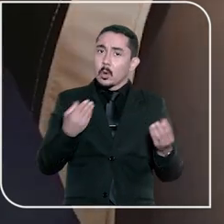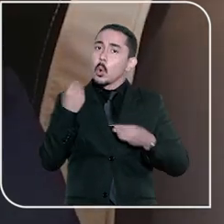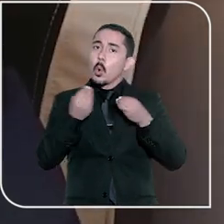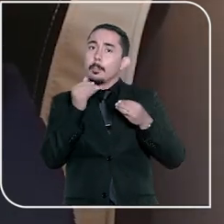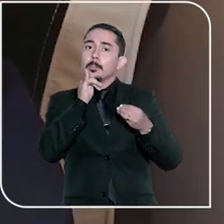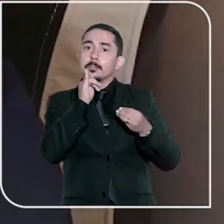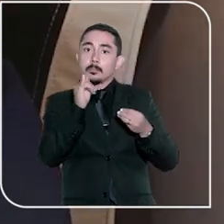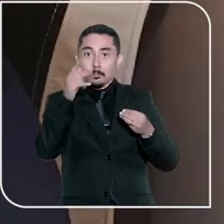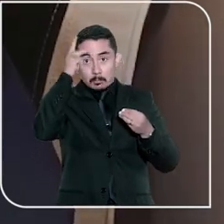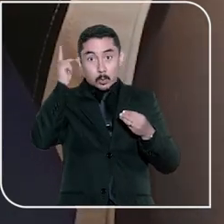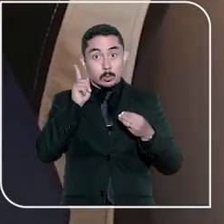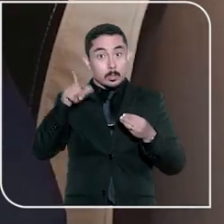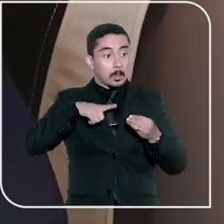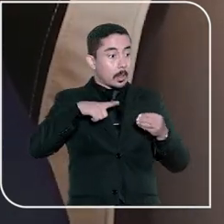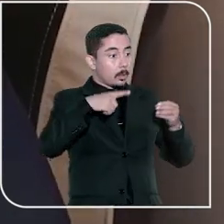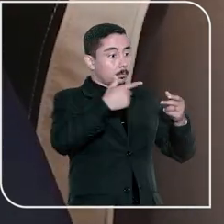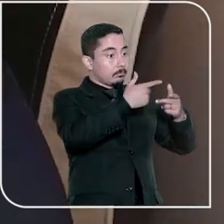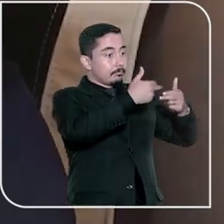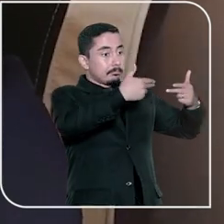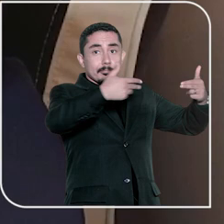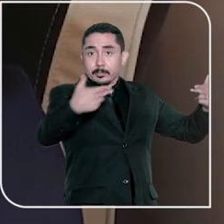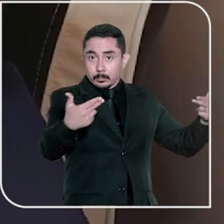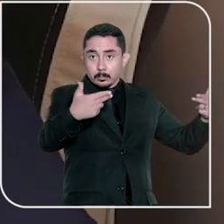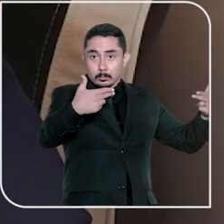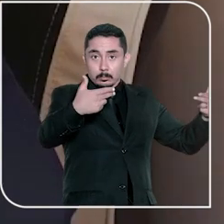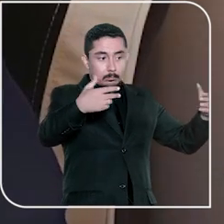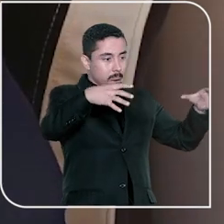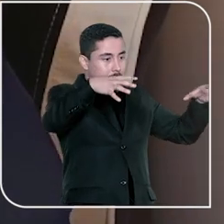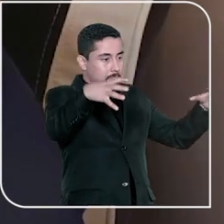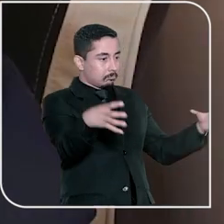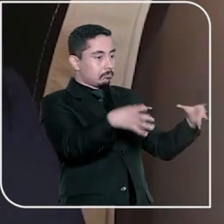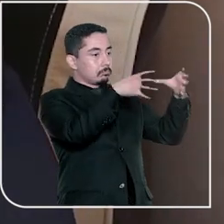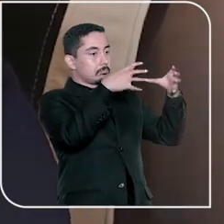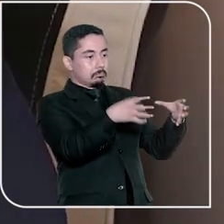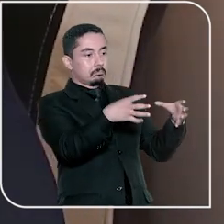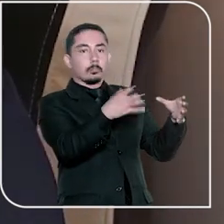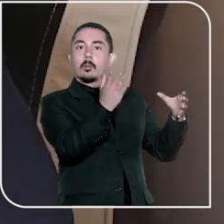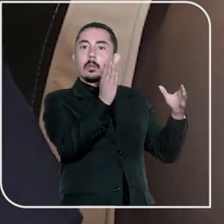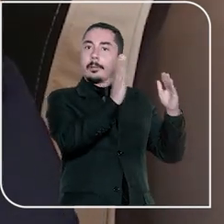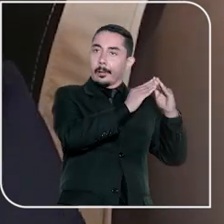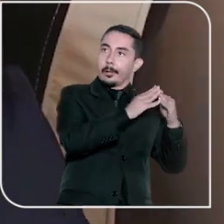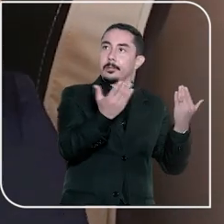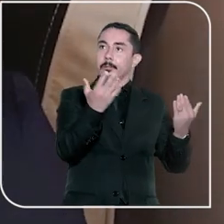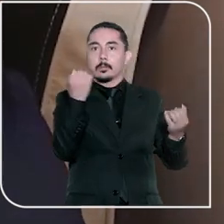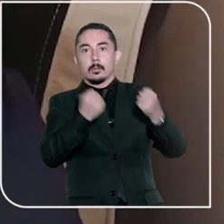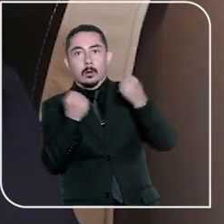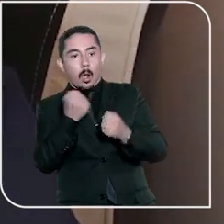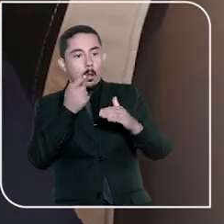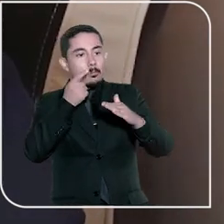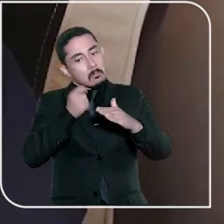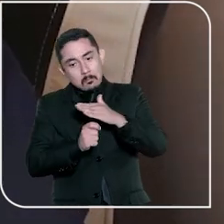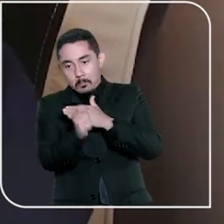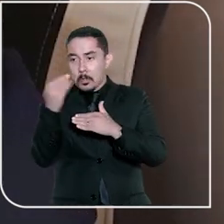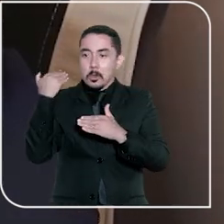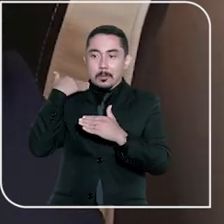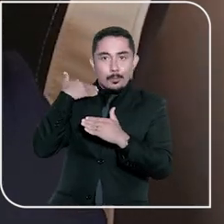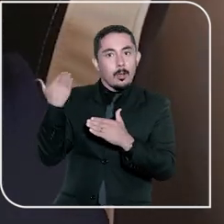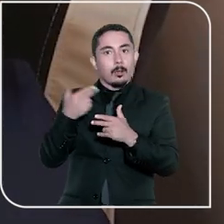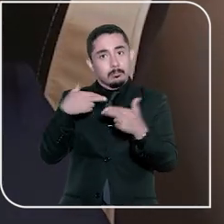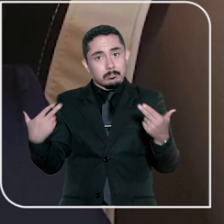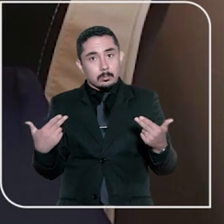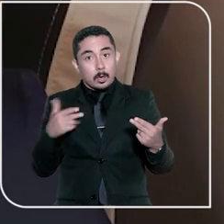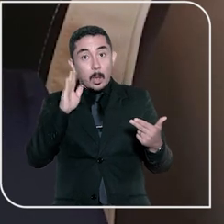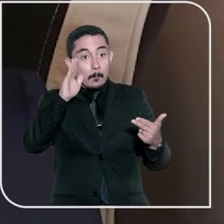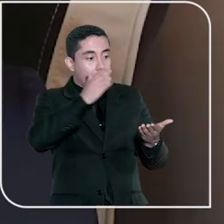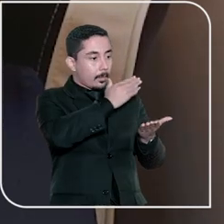como um bloco de patrimônio ali dentro pode haver uma casa um carro investimentos bancários por exemplo mas